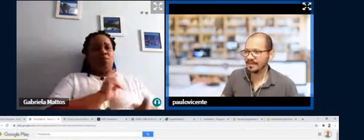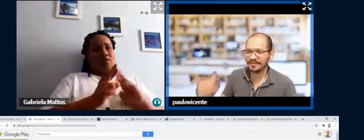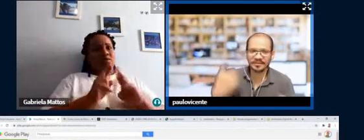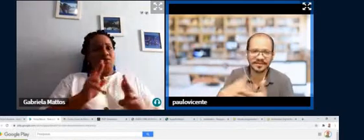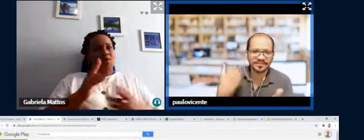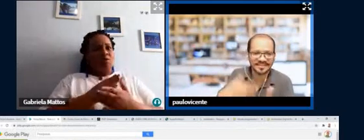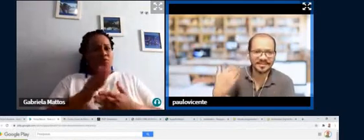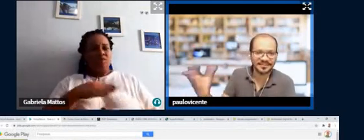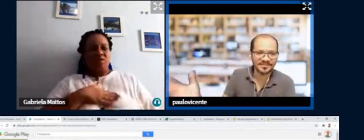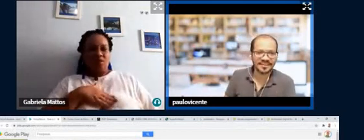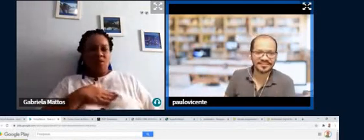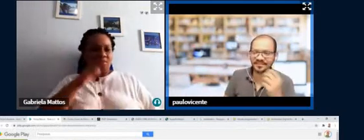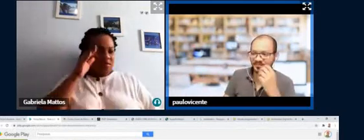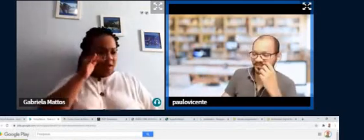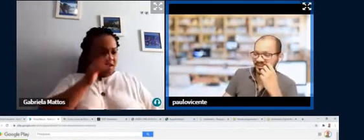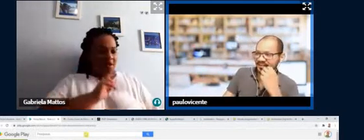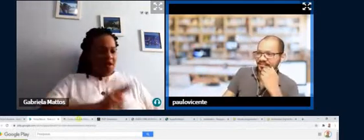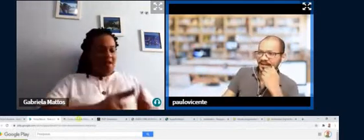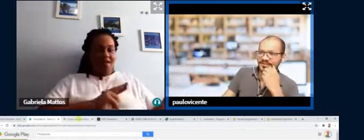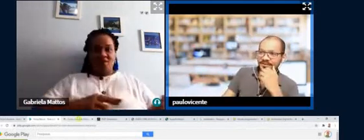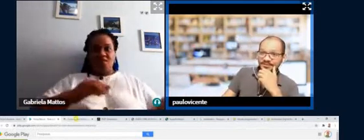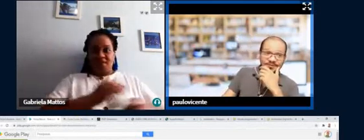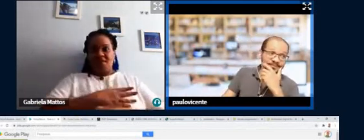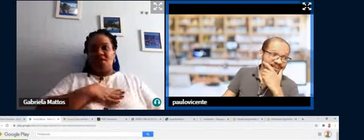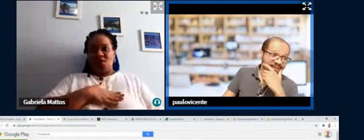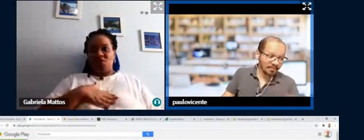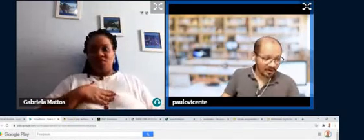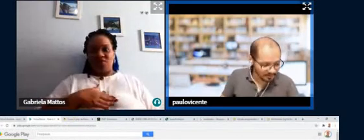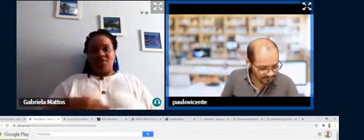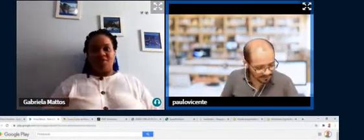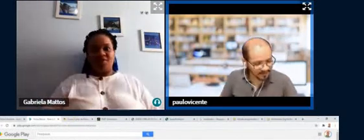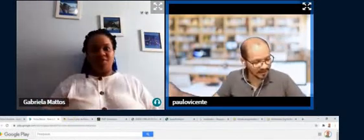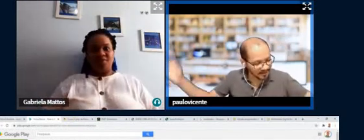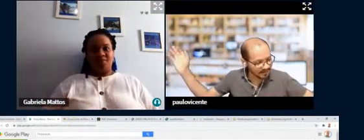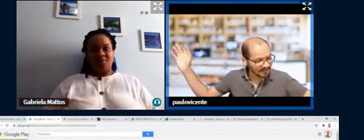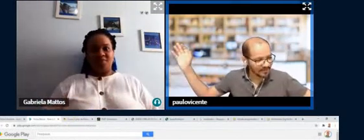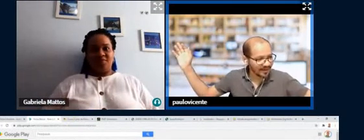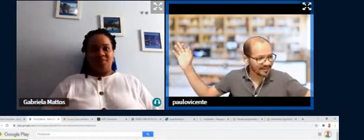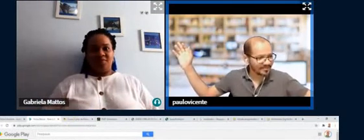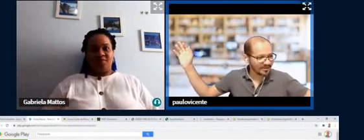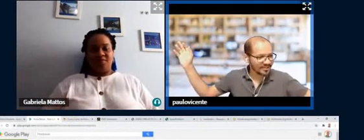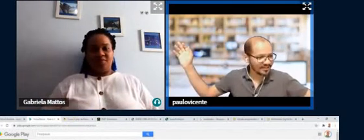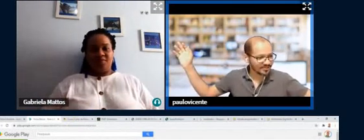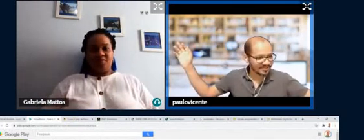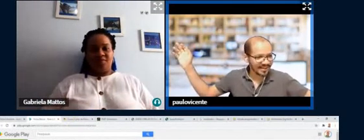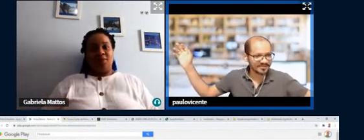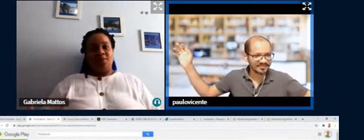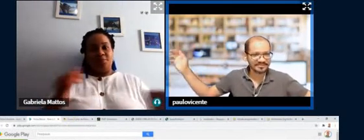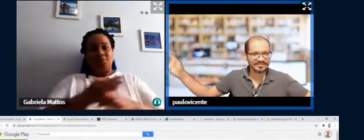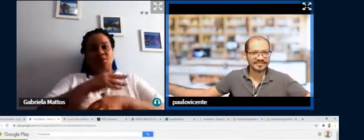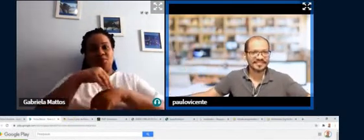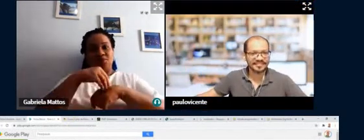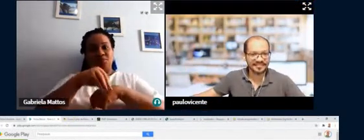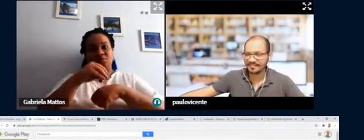Acho que isso o povo gosta também, né? Porque o pessoal só quer saber de resolver questão. Mais ou menos isso. Bom, meu recado para hoje é